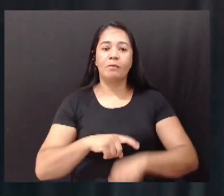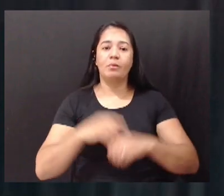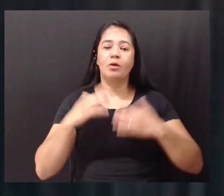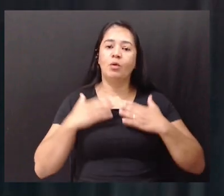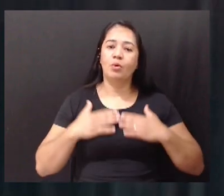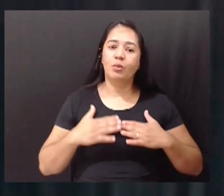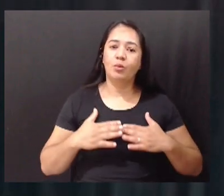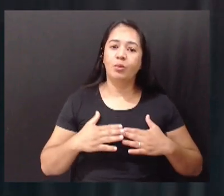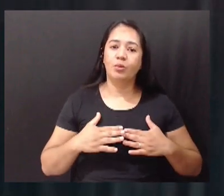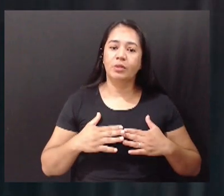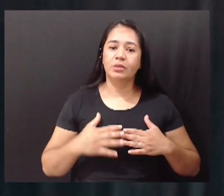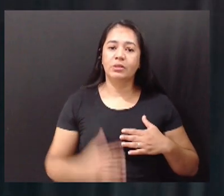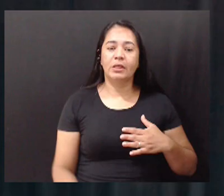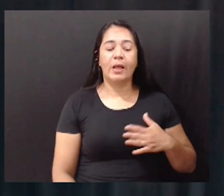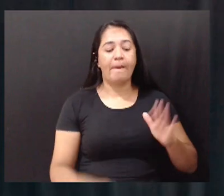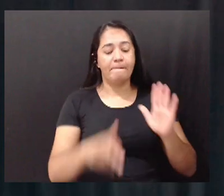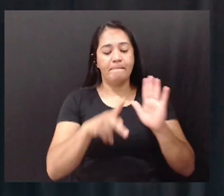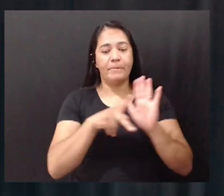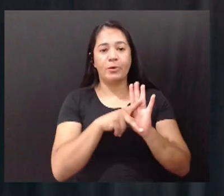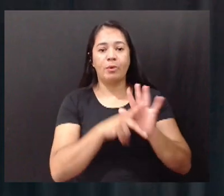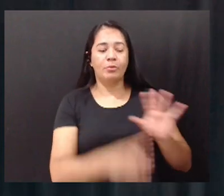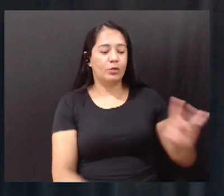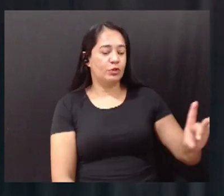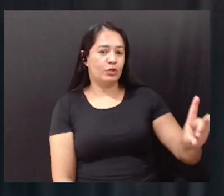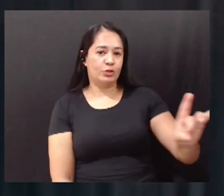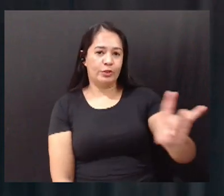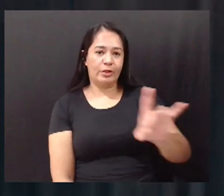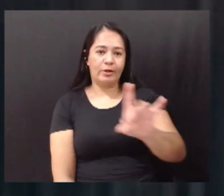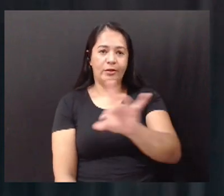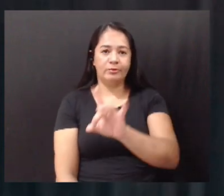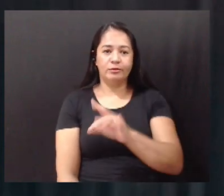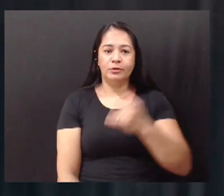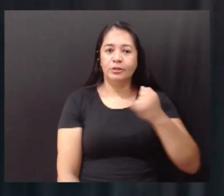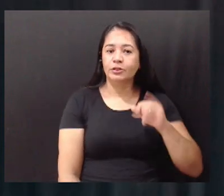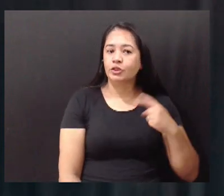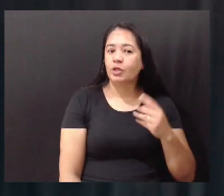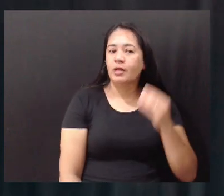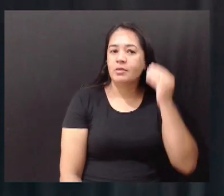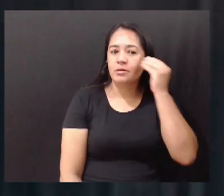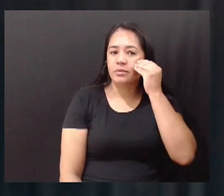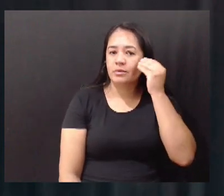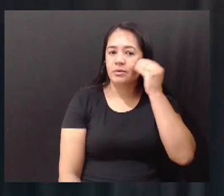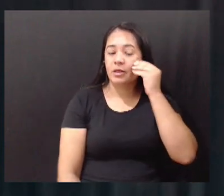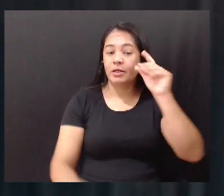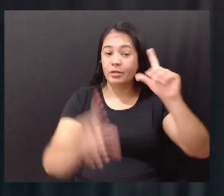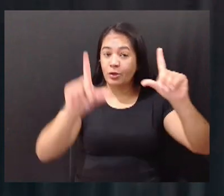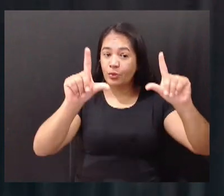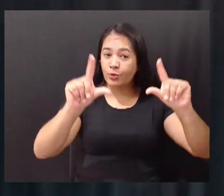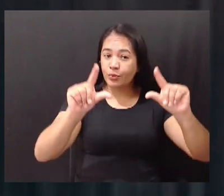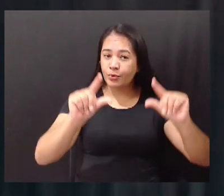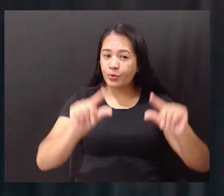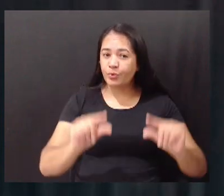individual. E aí, se a gente vai tentar reduzir, mudar